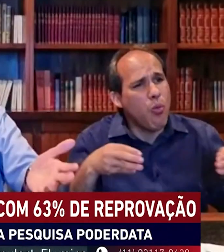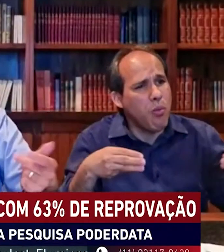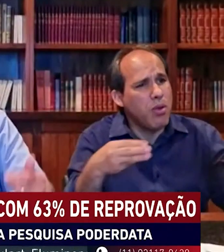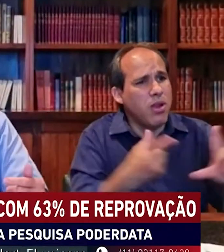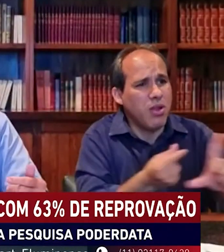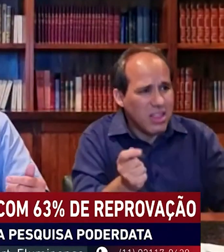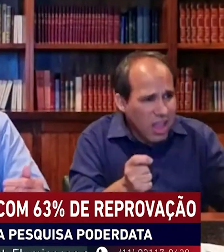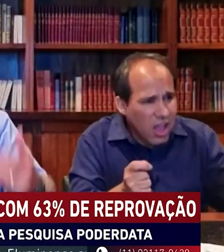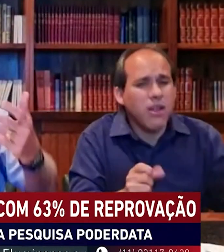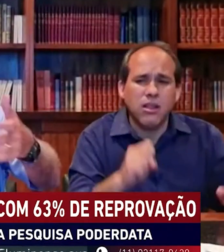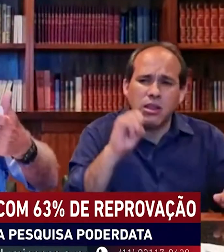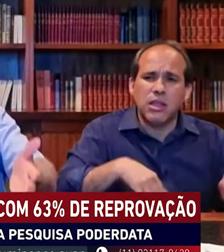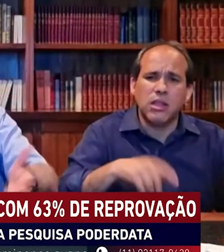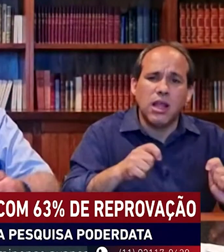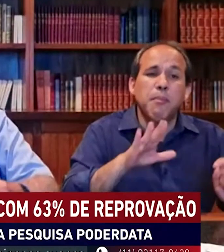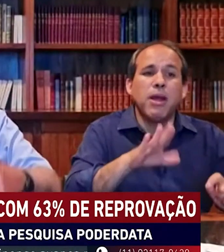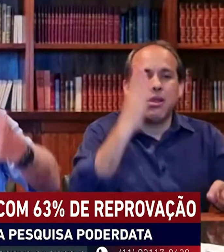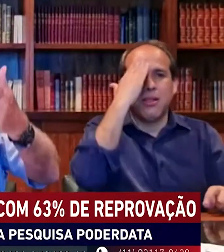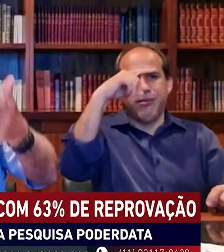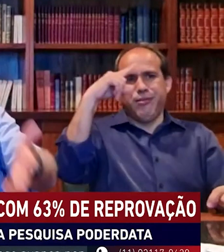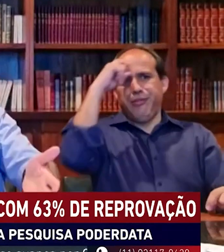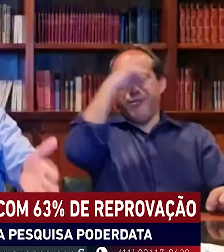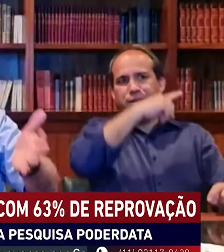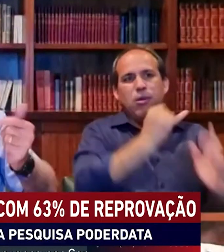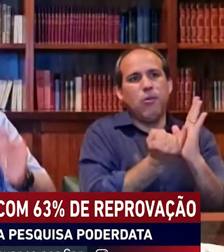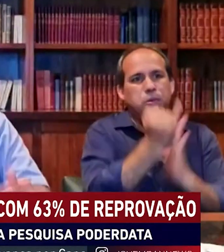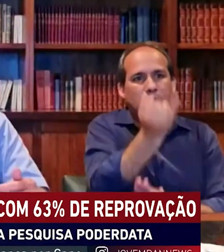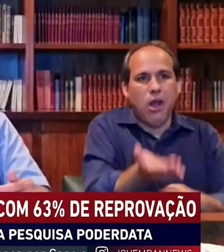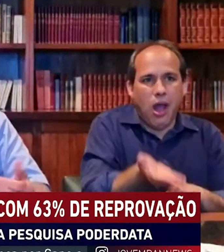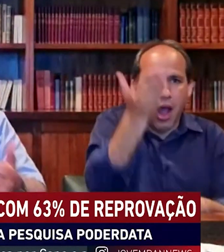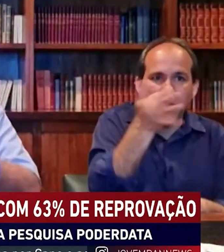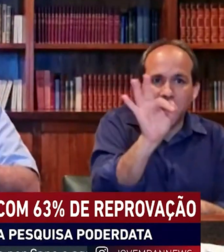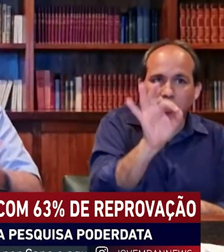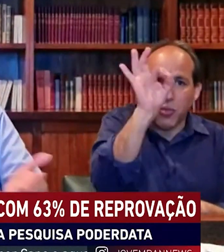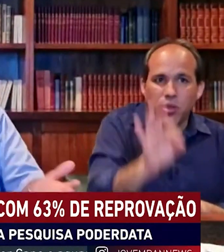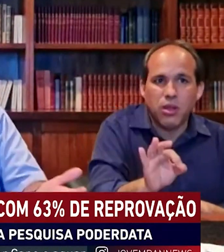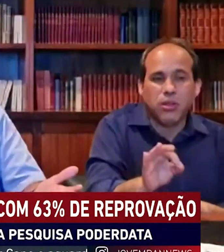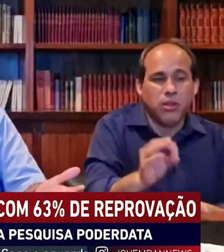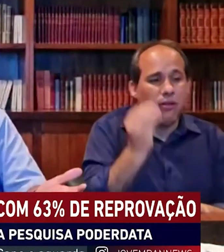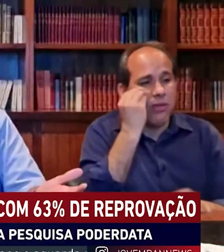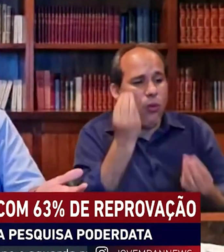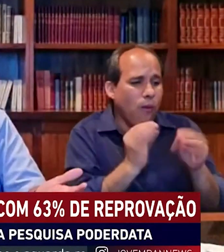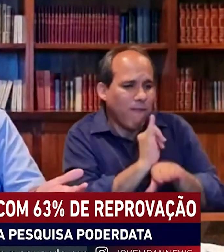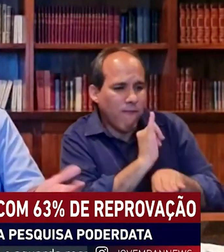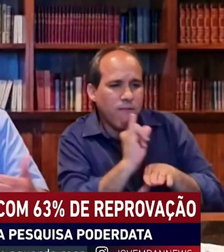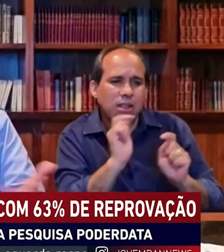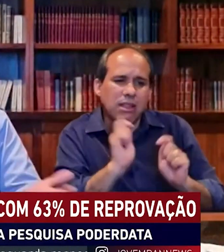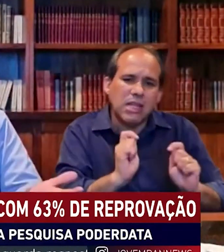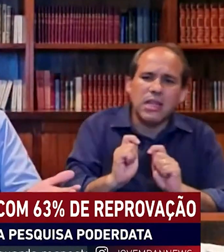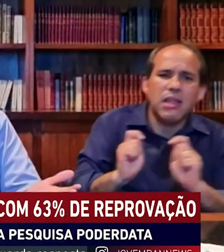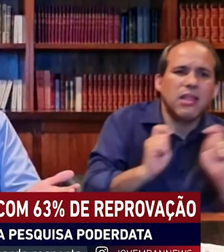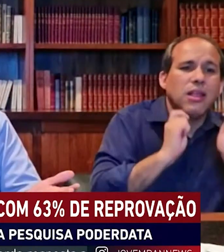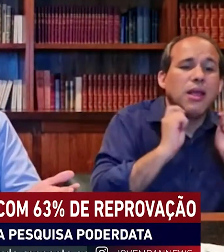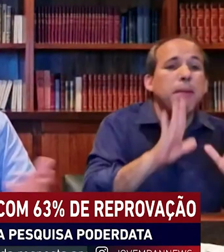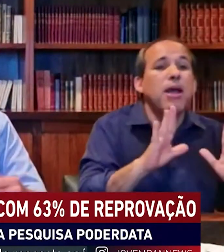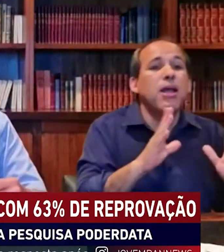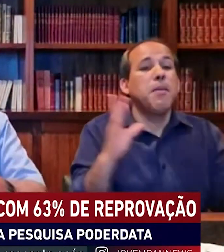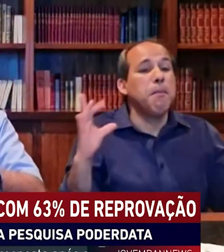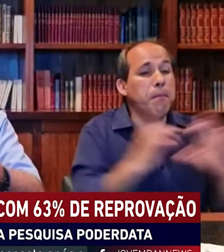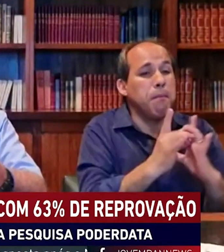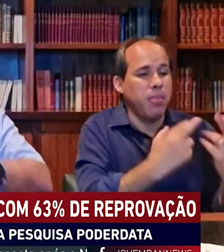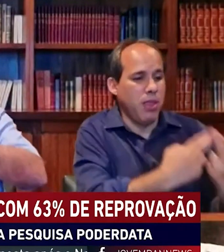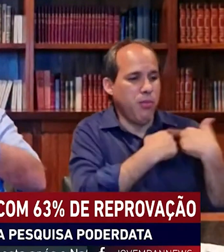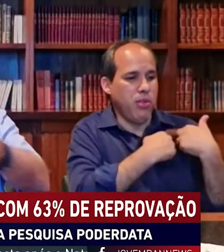reprovação, é o que aponta a pesquisa Poder Data. O índice representa a alta de 7 pontos percentuais em relação ao levantamento